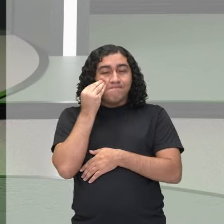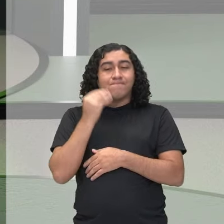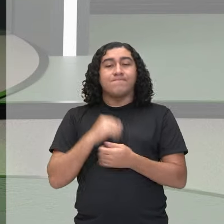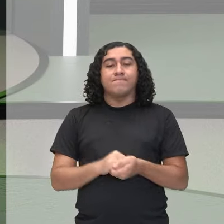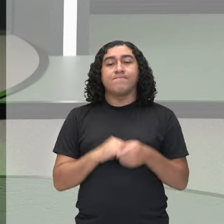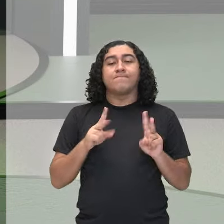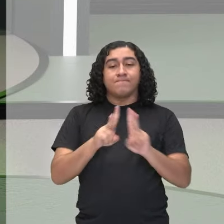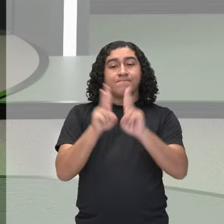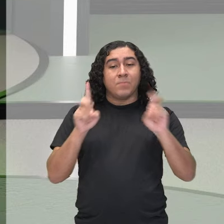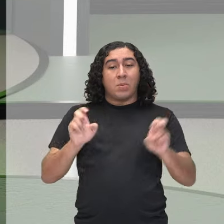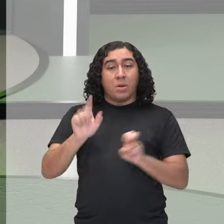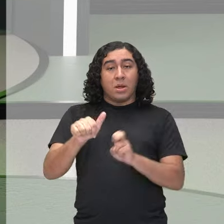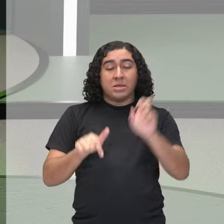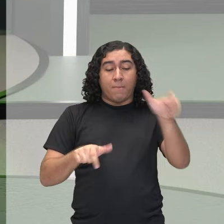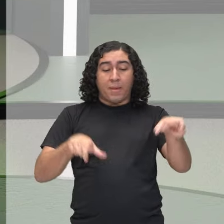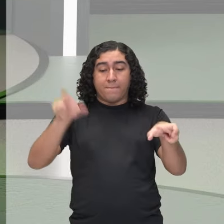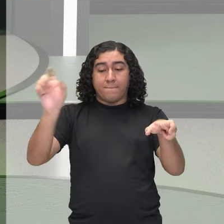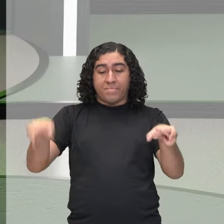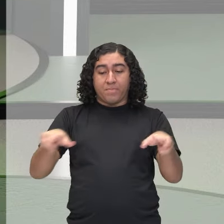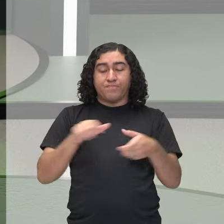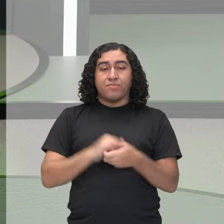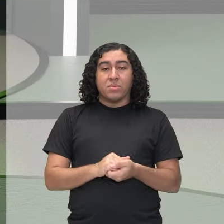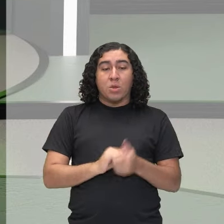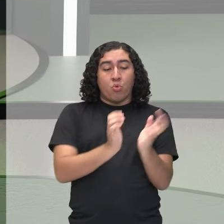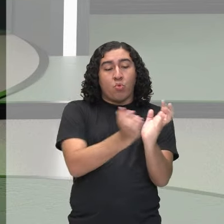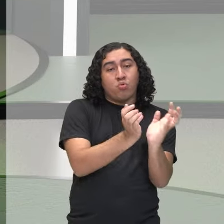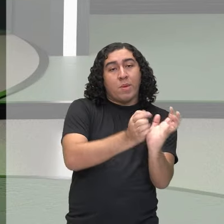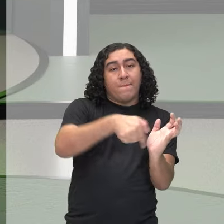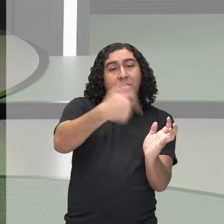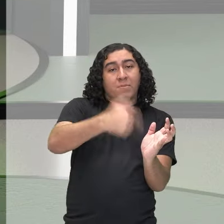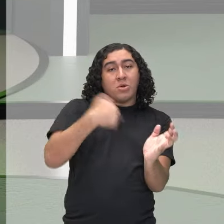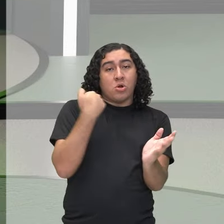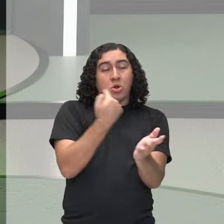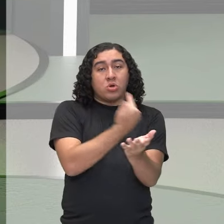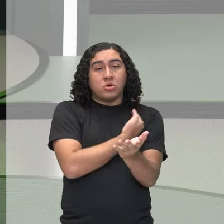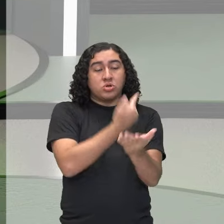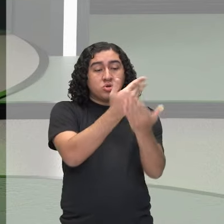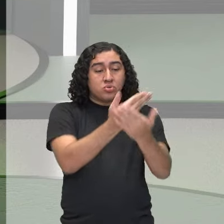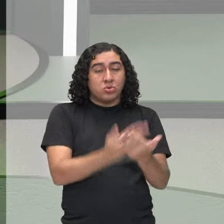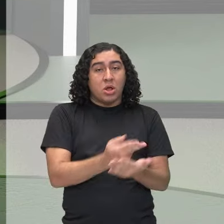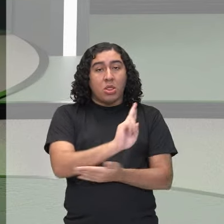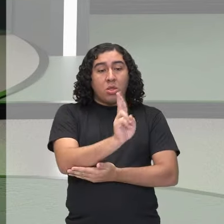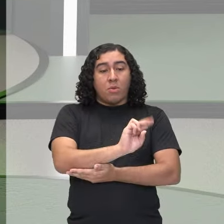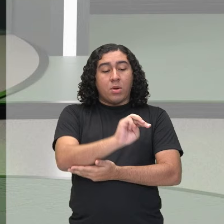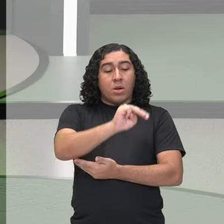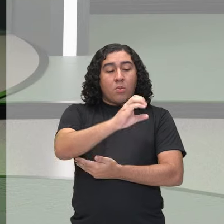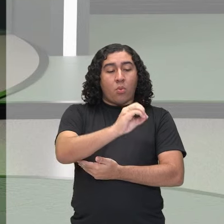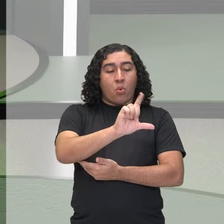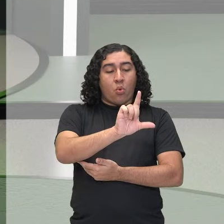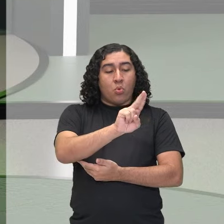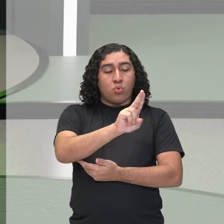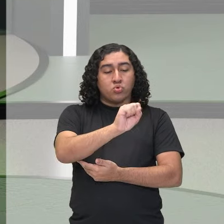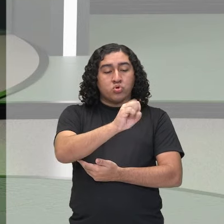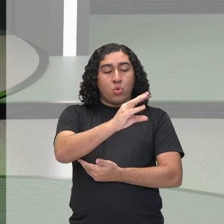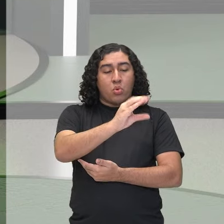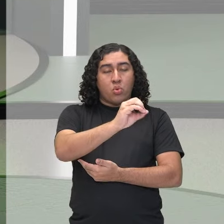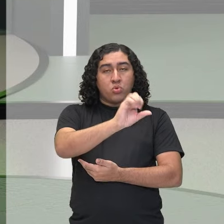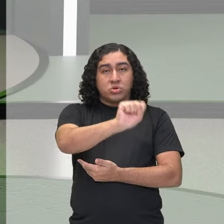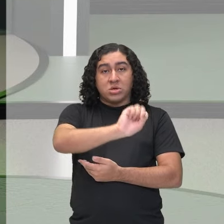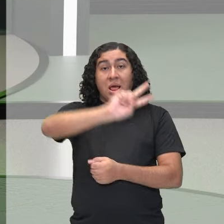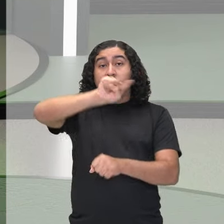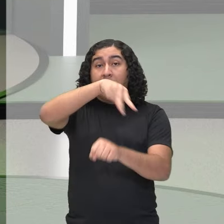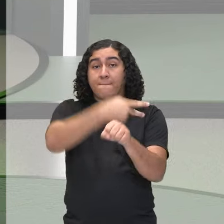esses indivíduos, né? O primeiro grupo que nós vamos ver hoje são os moluscos e depois a gente vai seguir com os equinodermos.